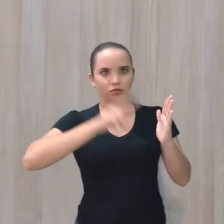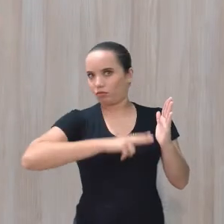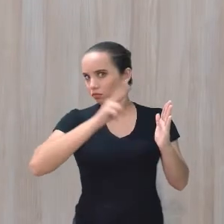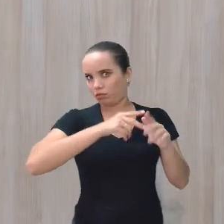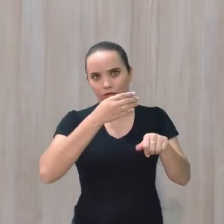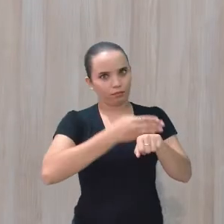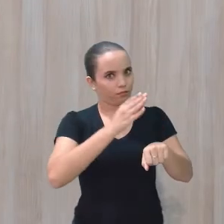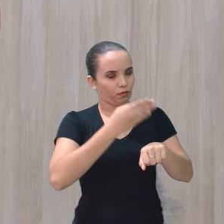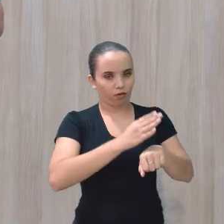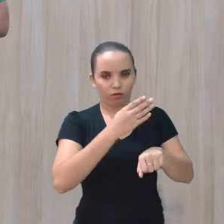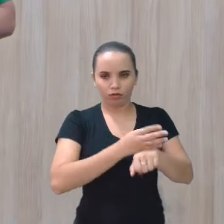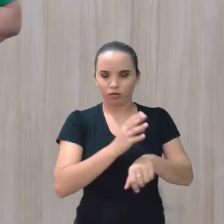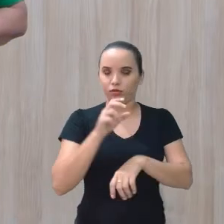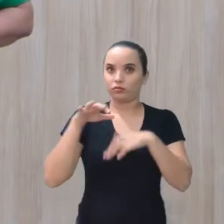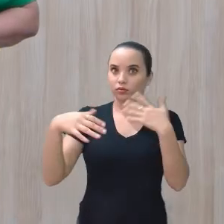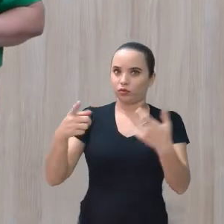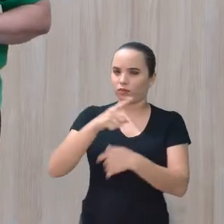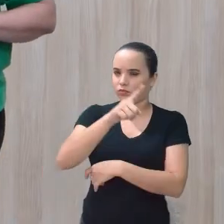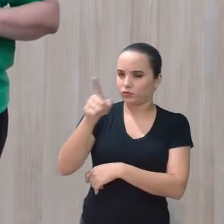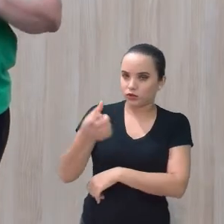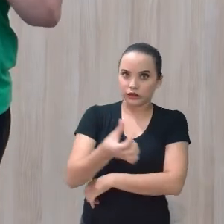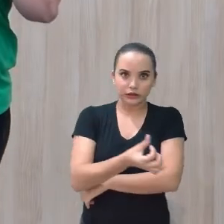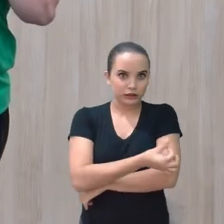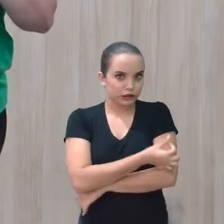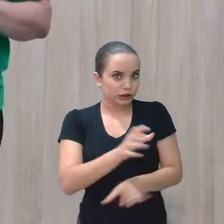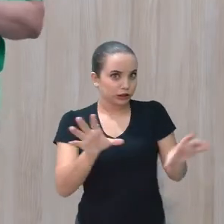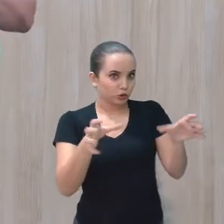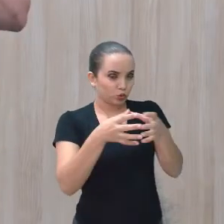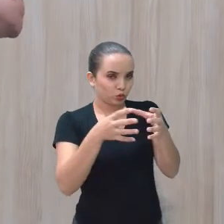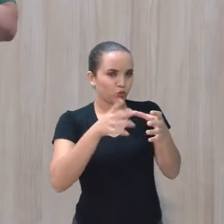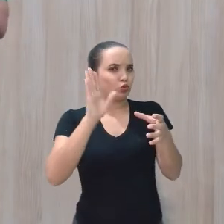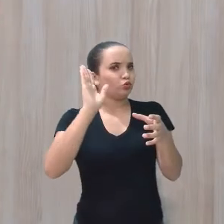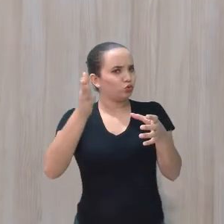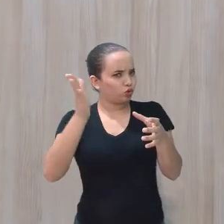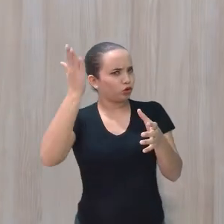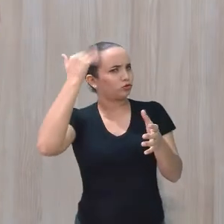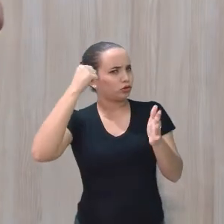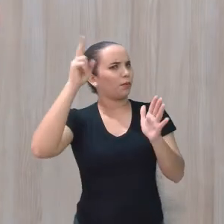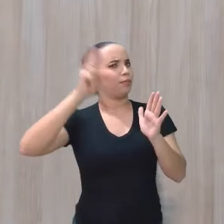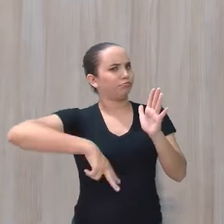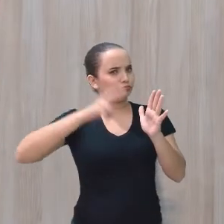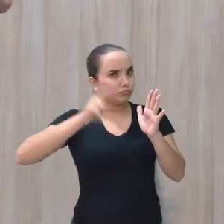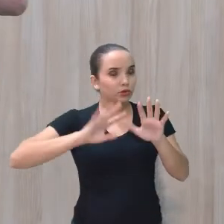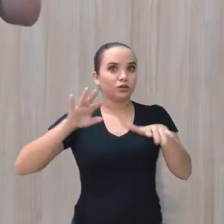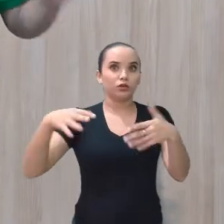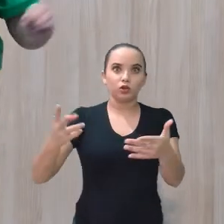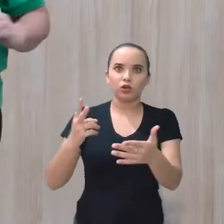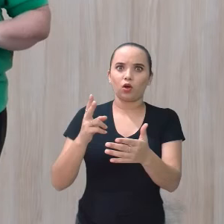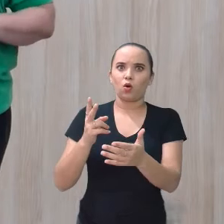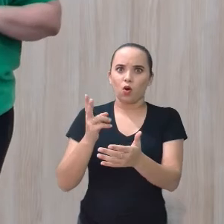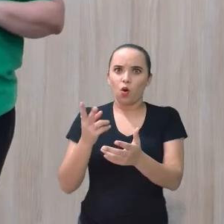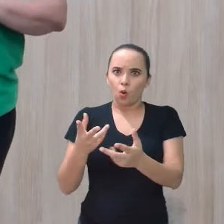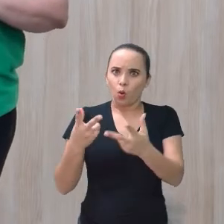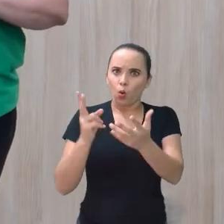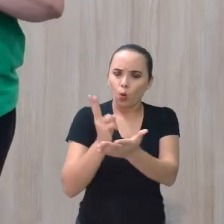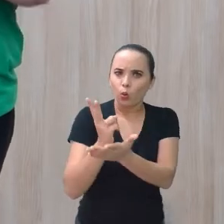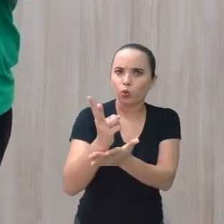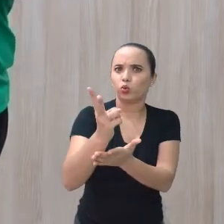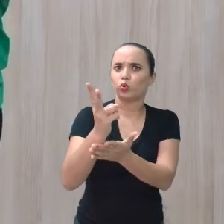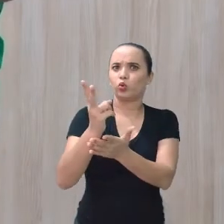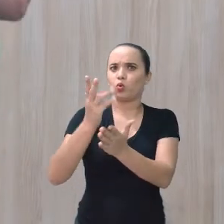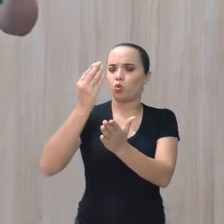alfabetizados, já sabem ler, então comecem a ler tudo, placas, livros,